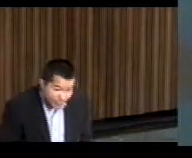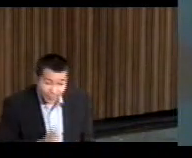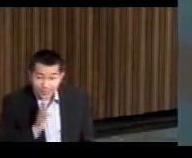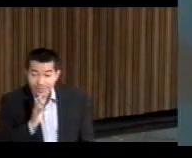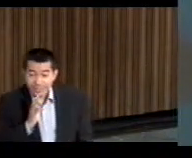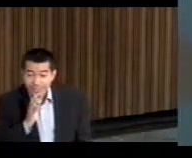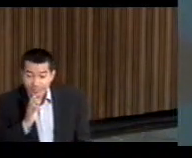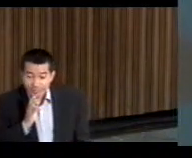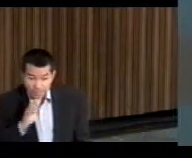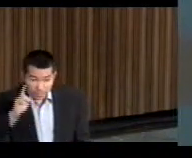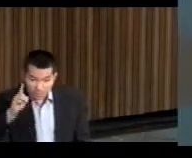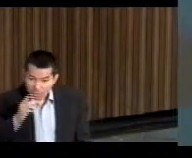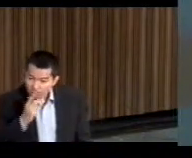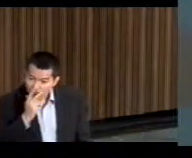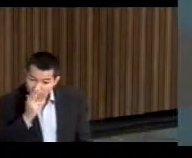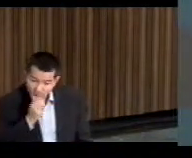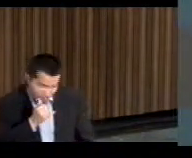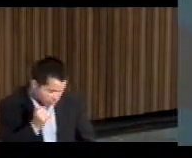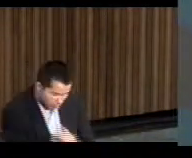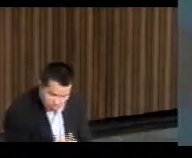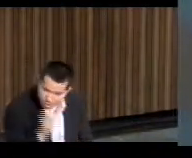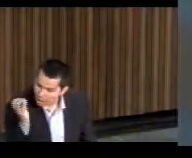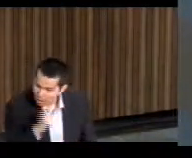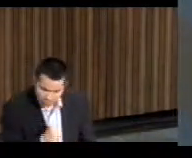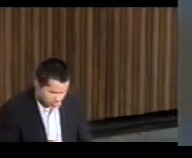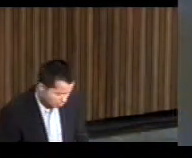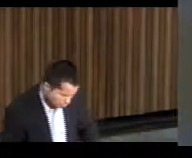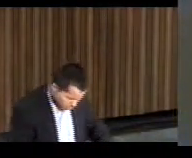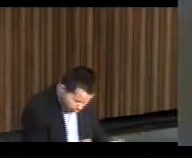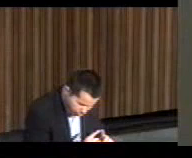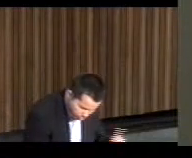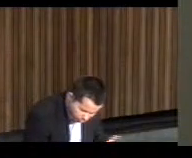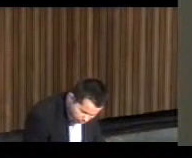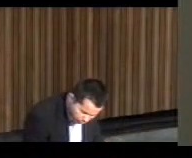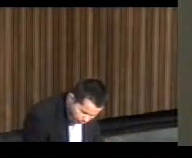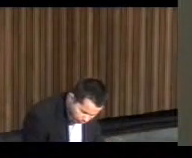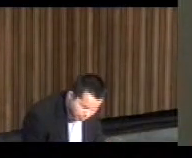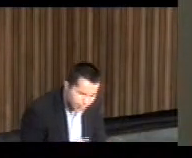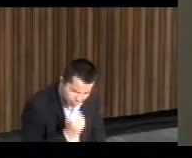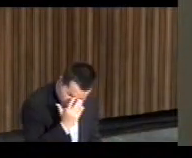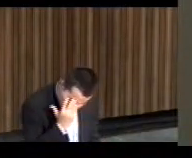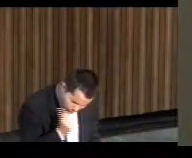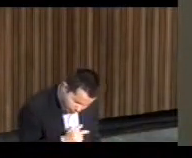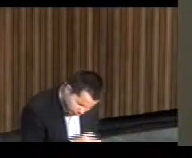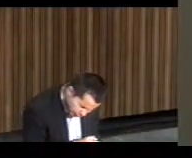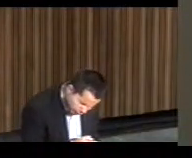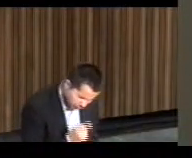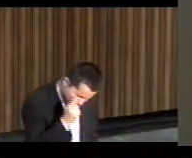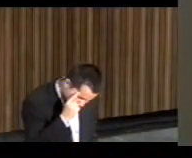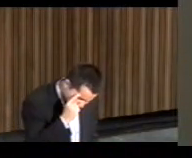uma aliança com você desde lá de trás, quando você tinha 75 anos.